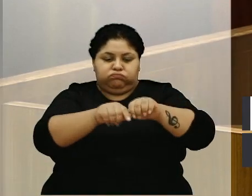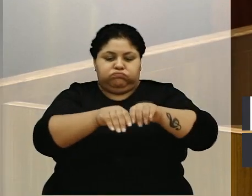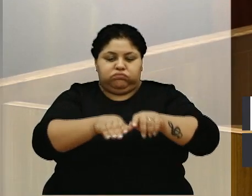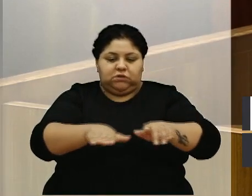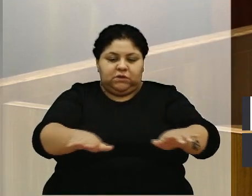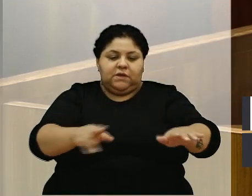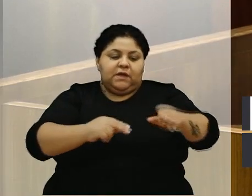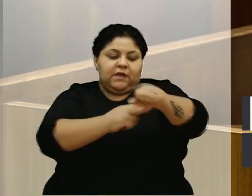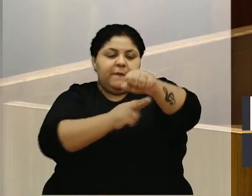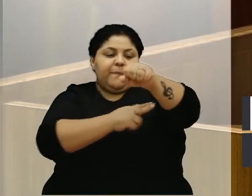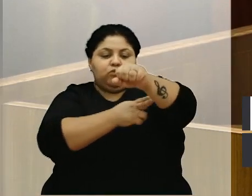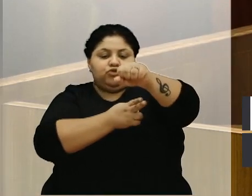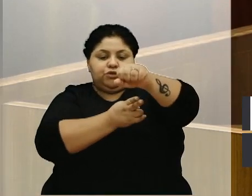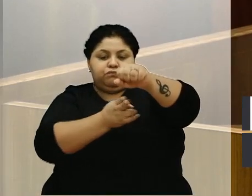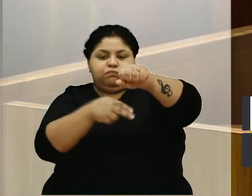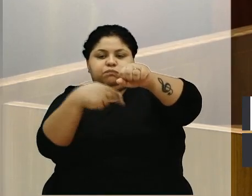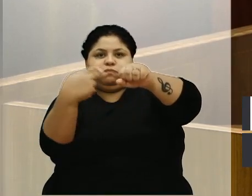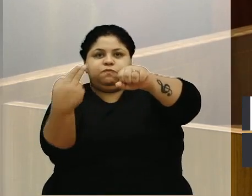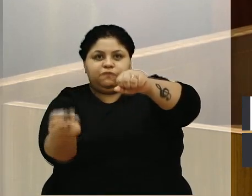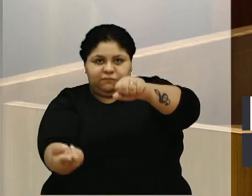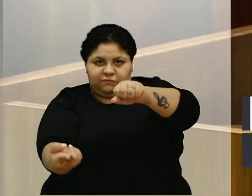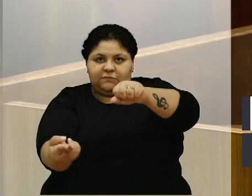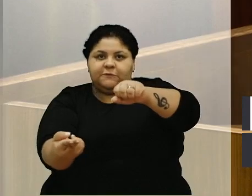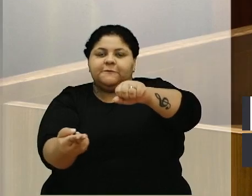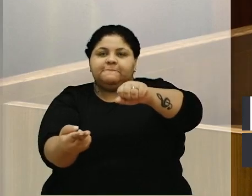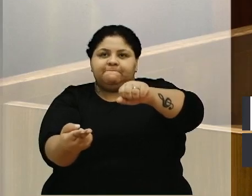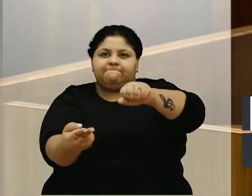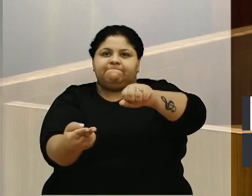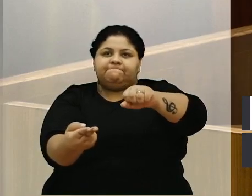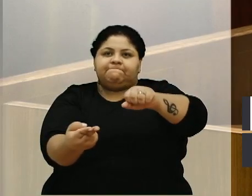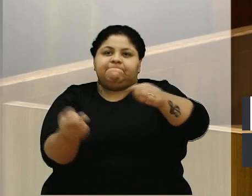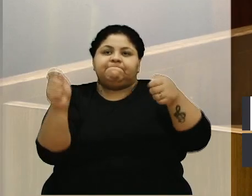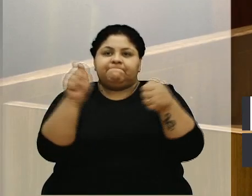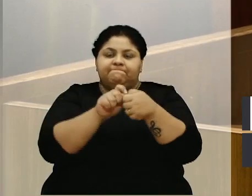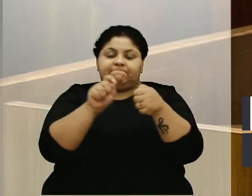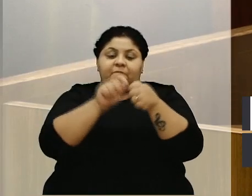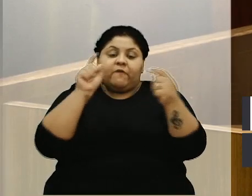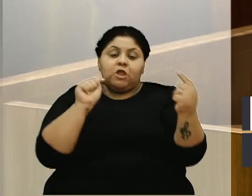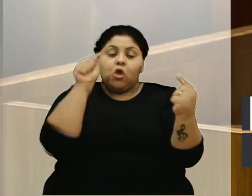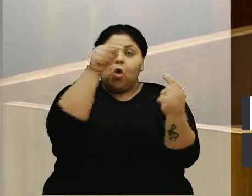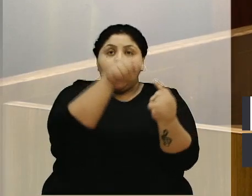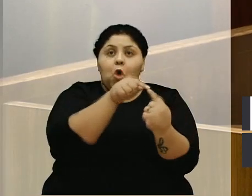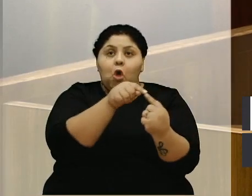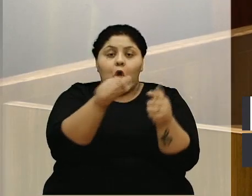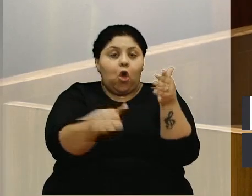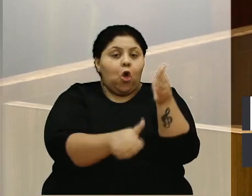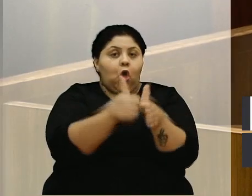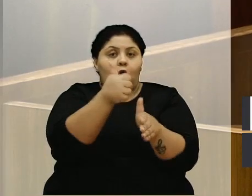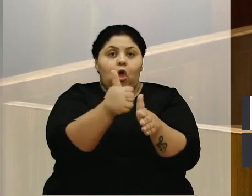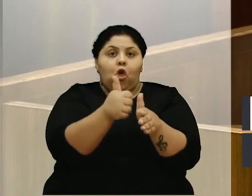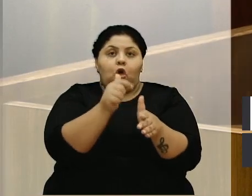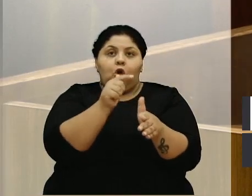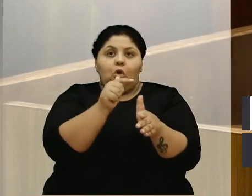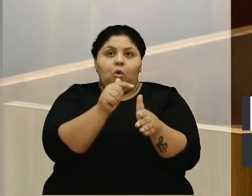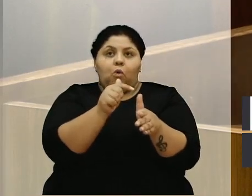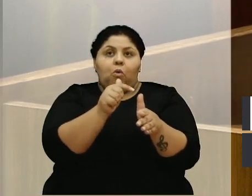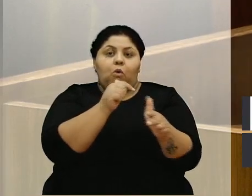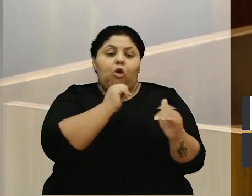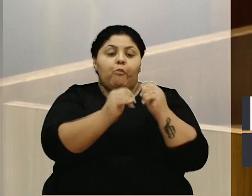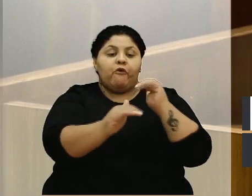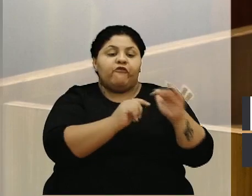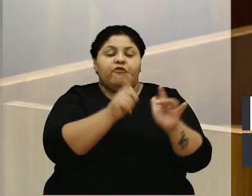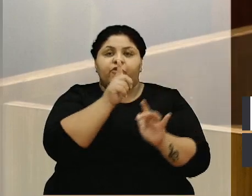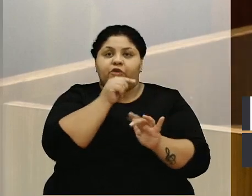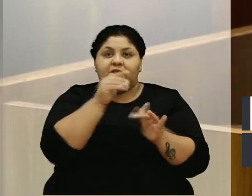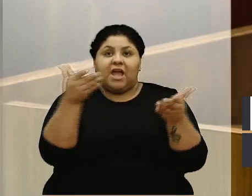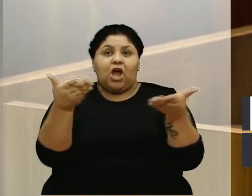embora. Essa prática, né, do desassoreamento, ela é realizada com o objetivo de melhorar o fluxo da água e agora eu vou